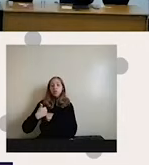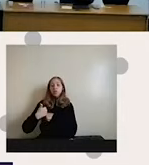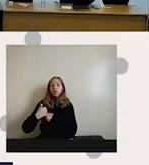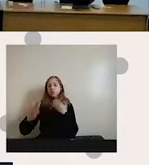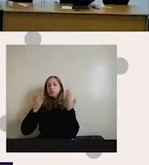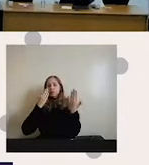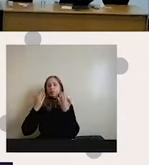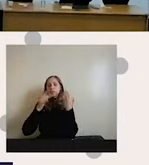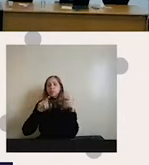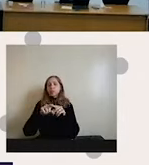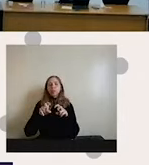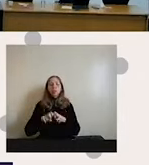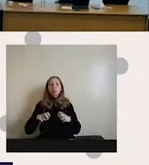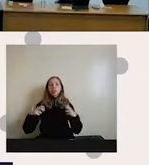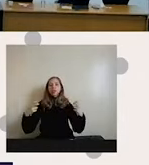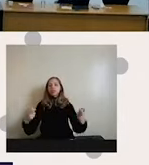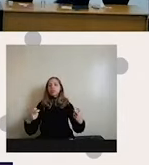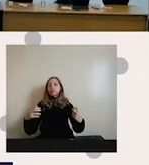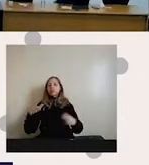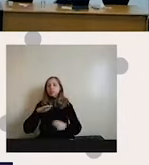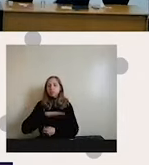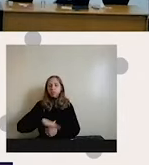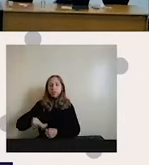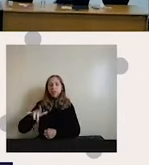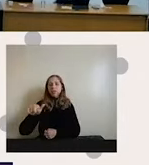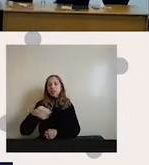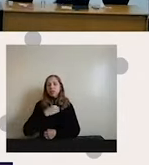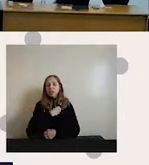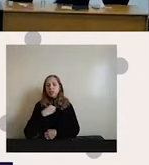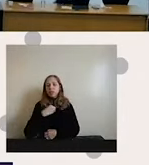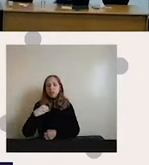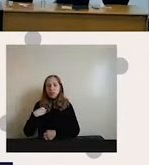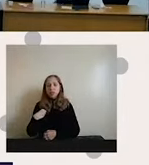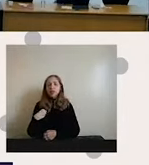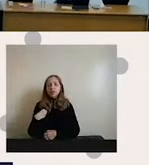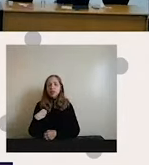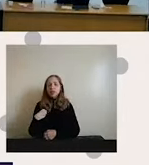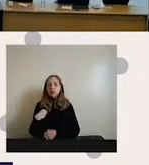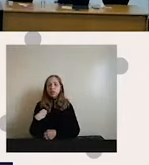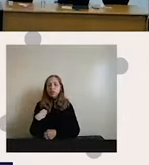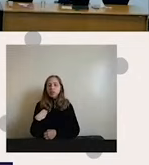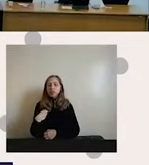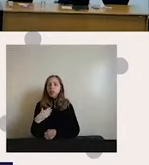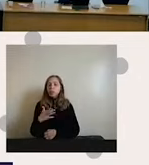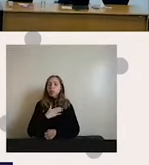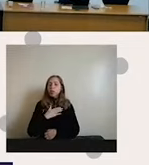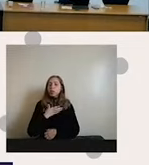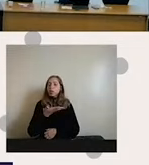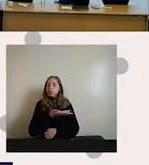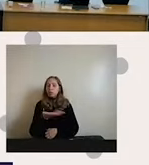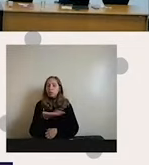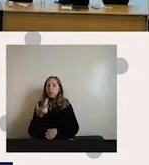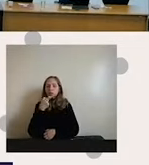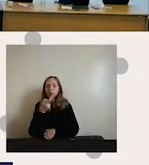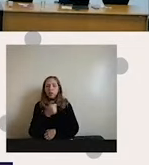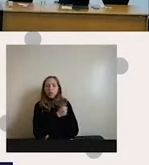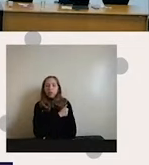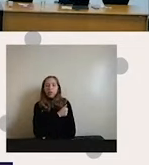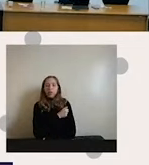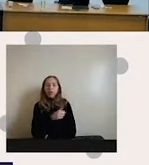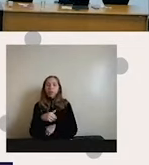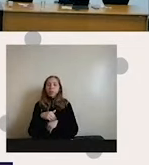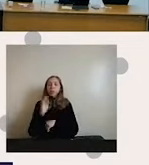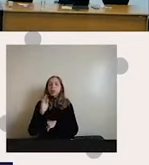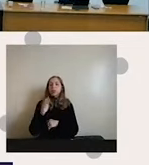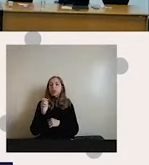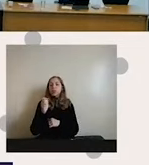mesa eminentemente médica, né? É que eu falo para os meus alunos que mais do que a gente entender algumas técnicas,